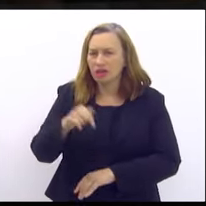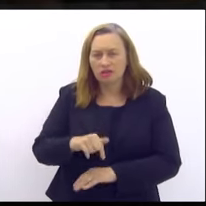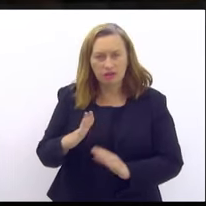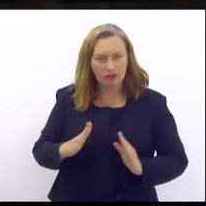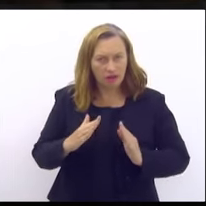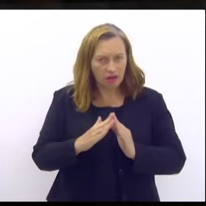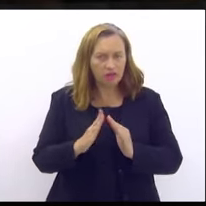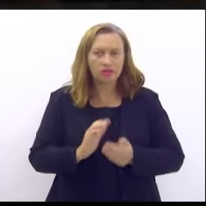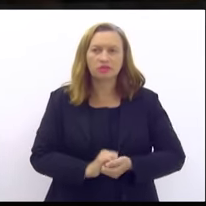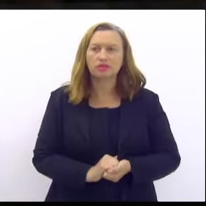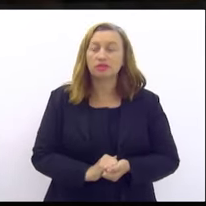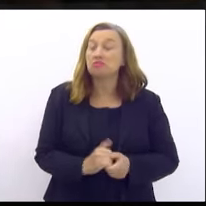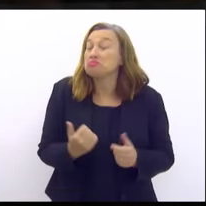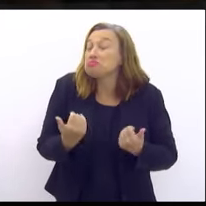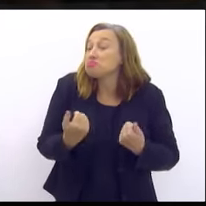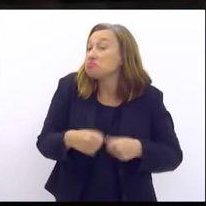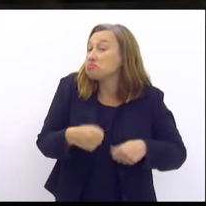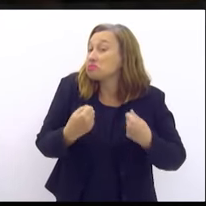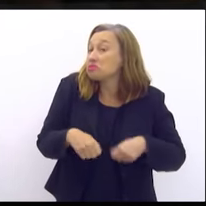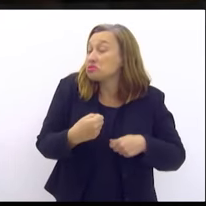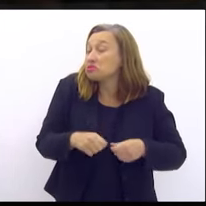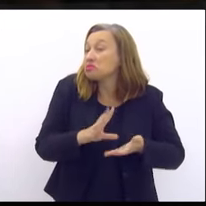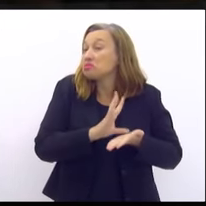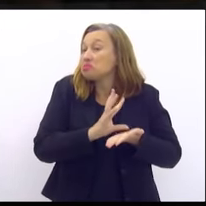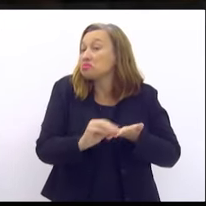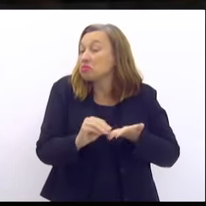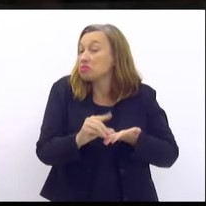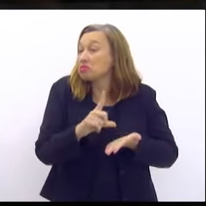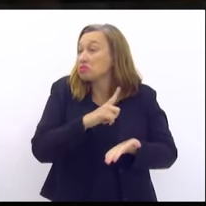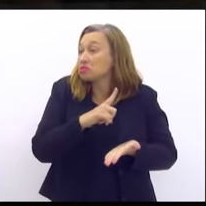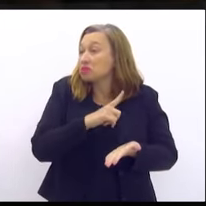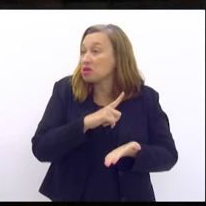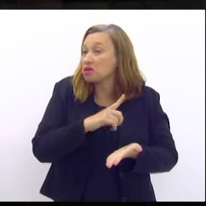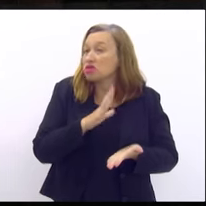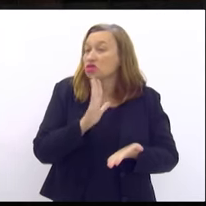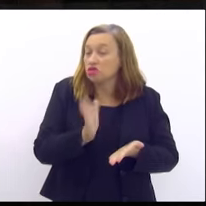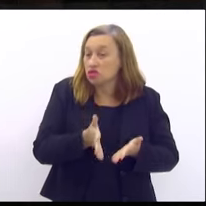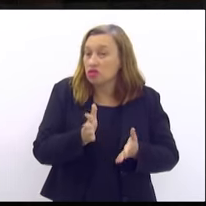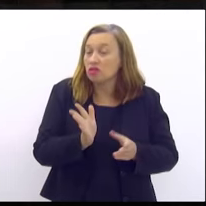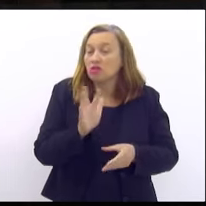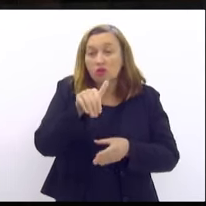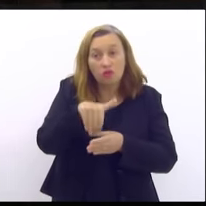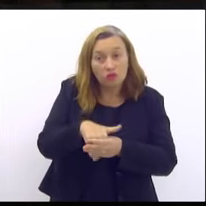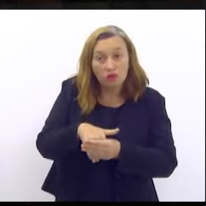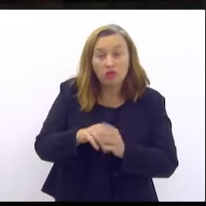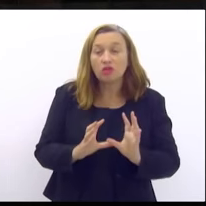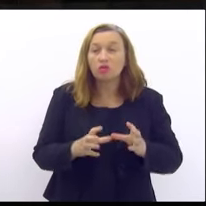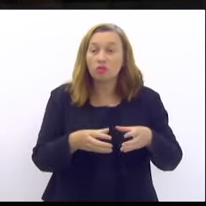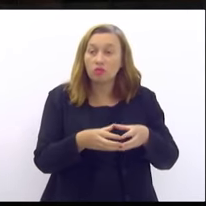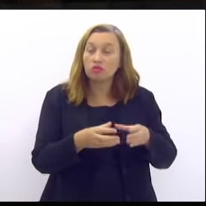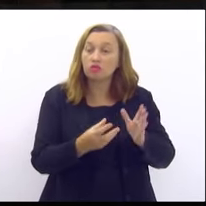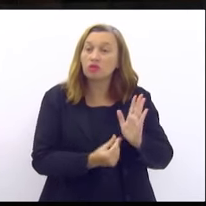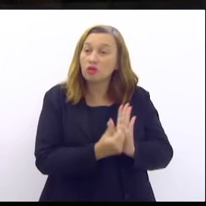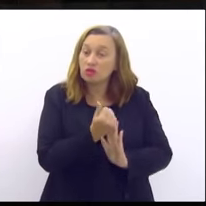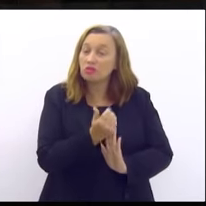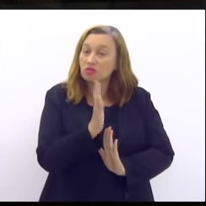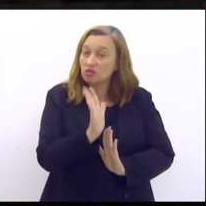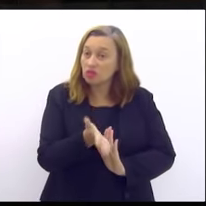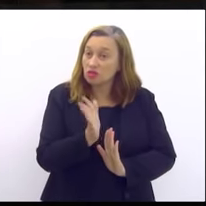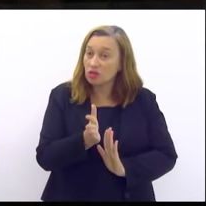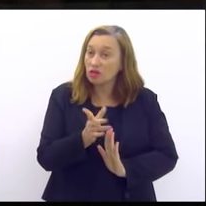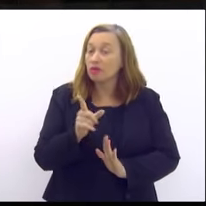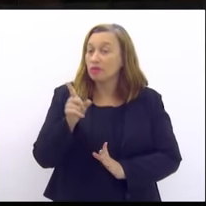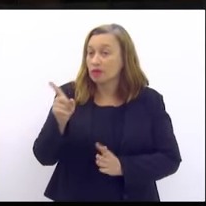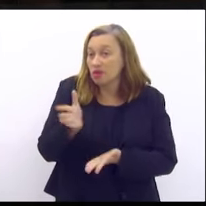casa que precisam ser pautados aliás coloquei no meu voto de orçamento para que essa